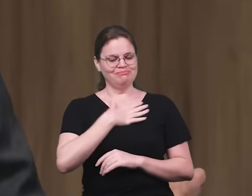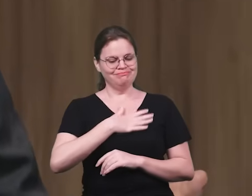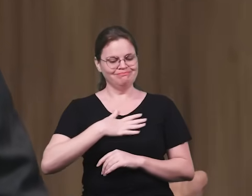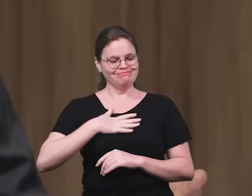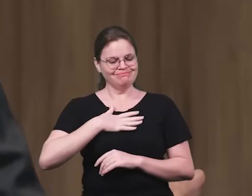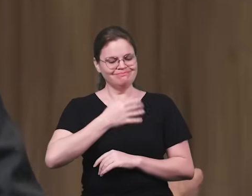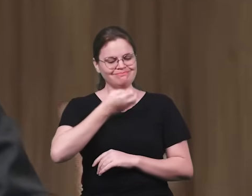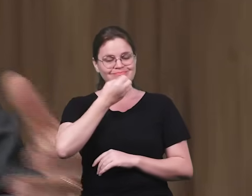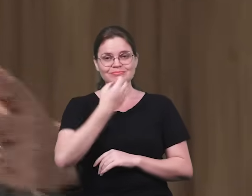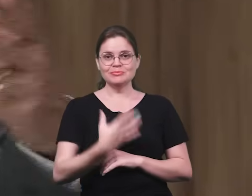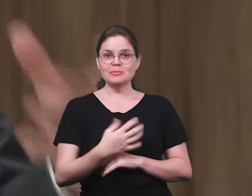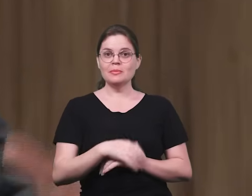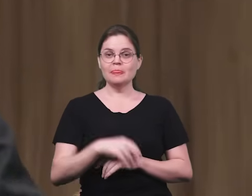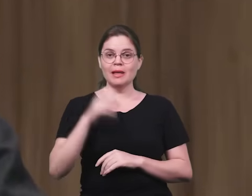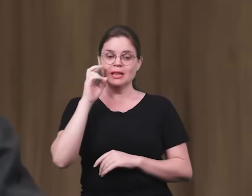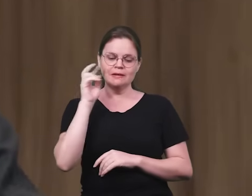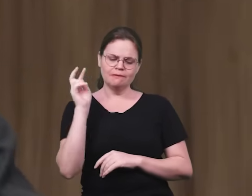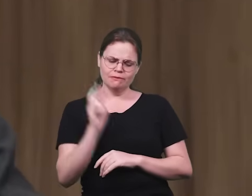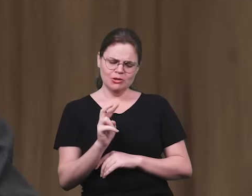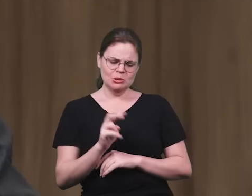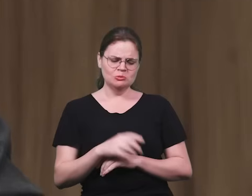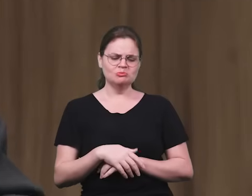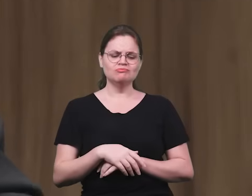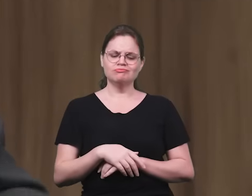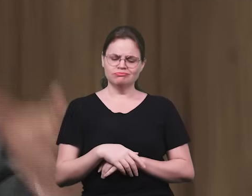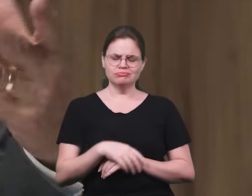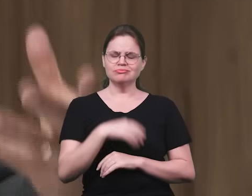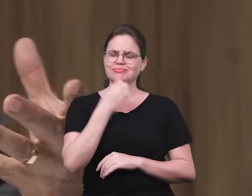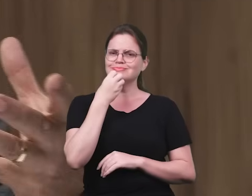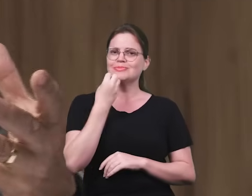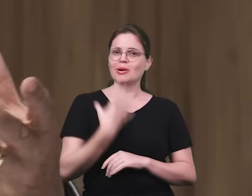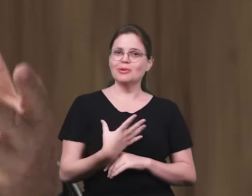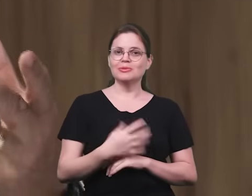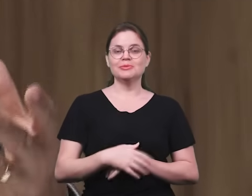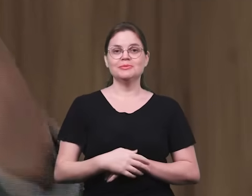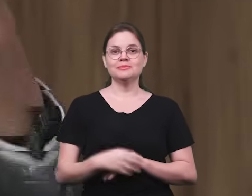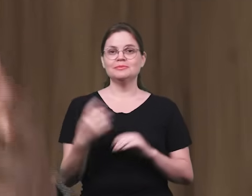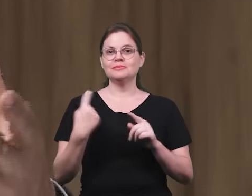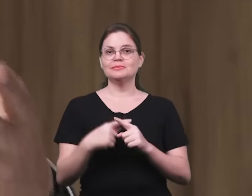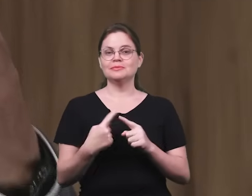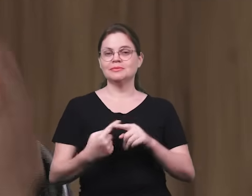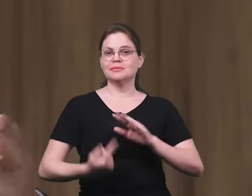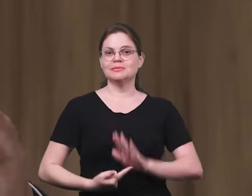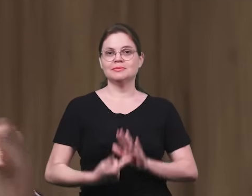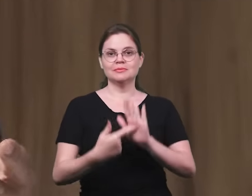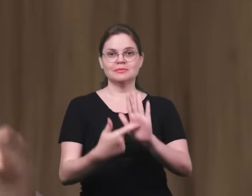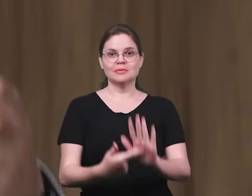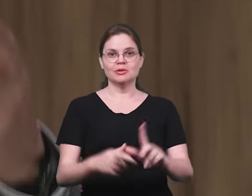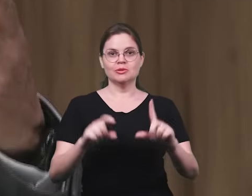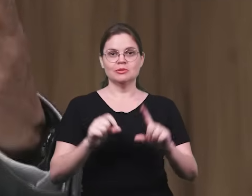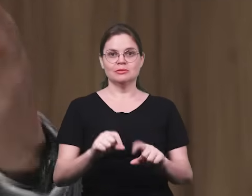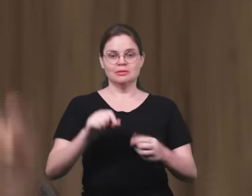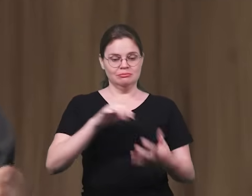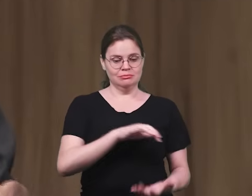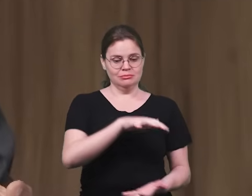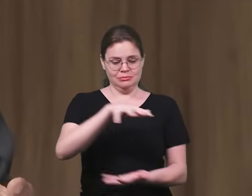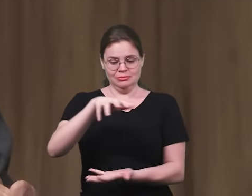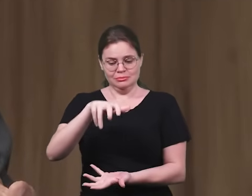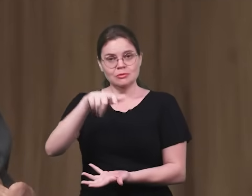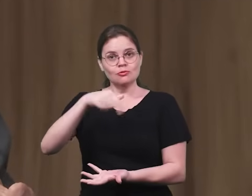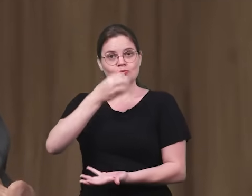bom. Né? A expressão ver que era bom mostra que o mundo ele foi criado